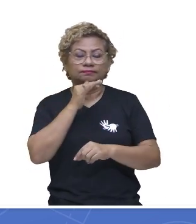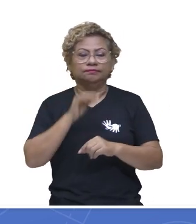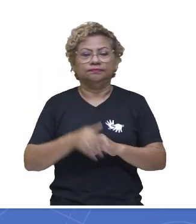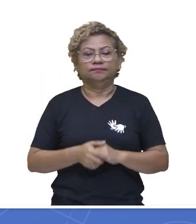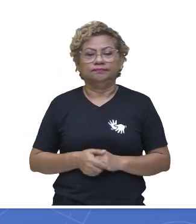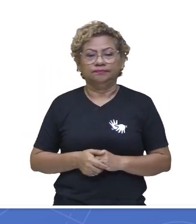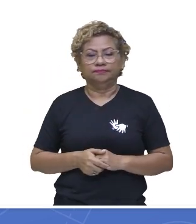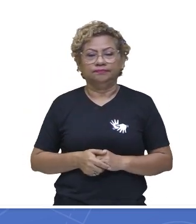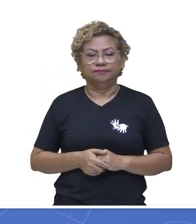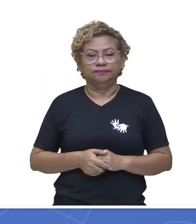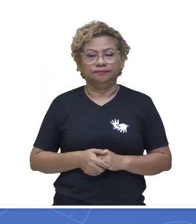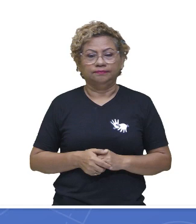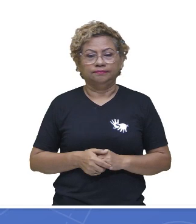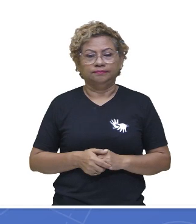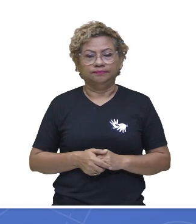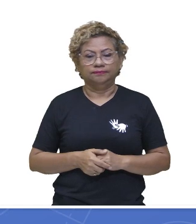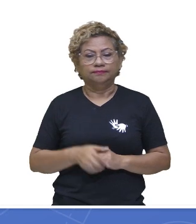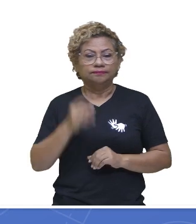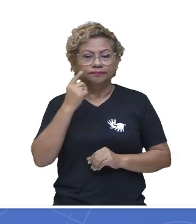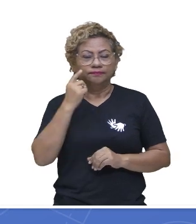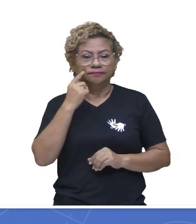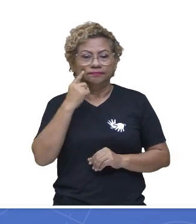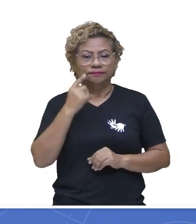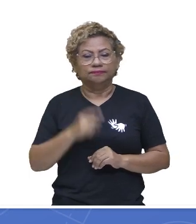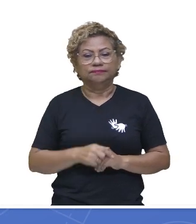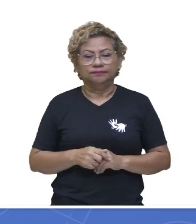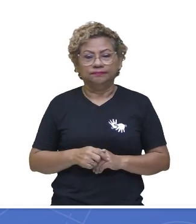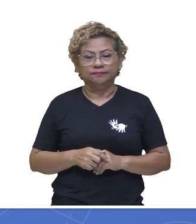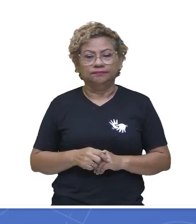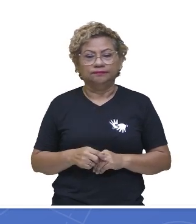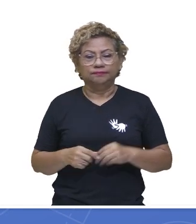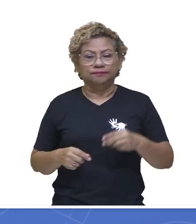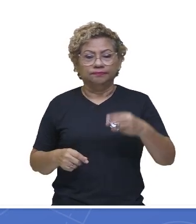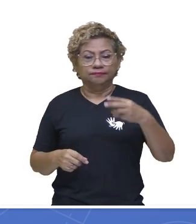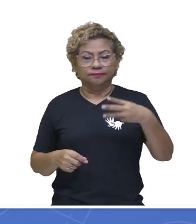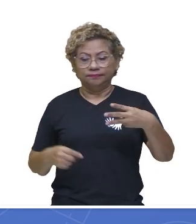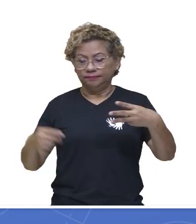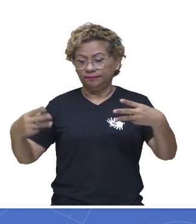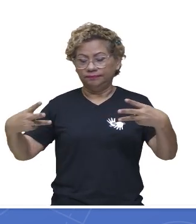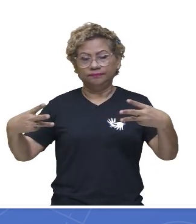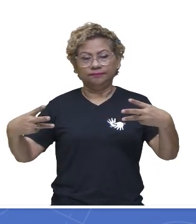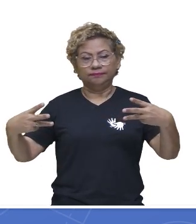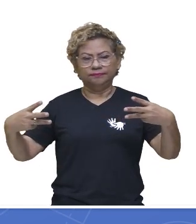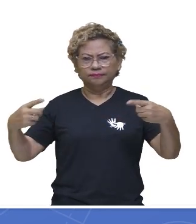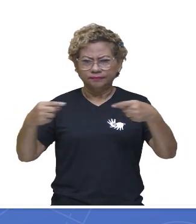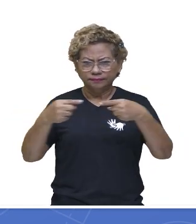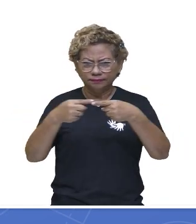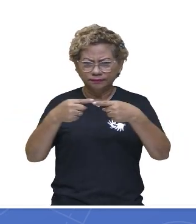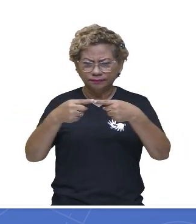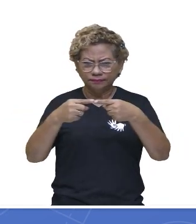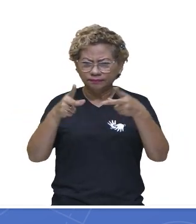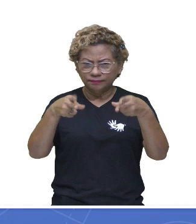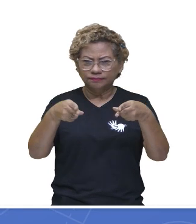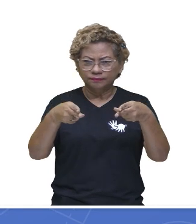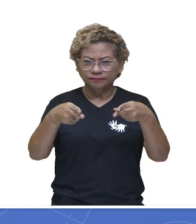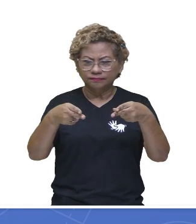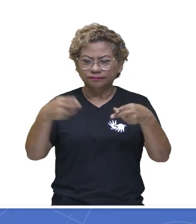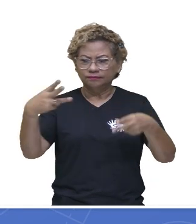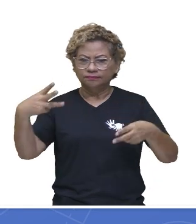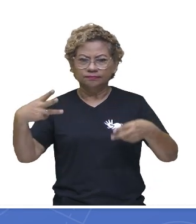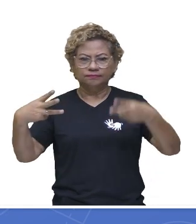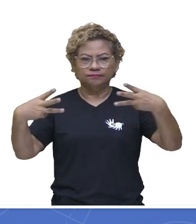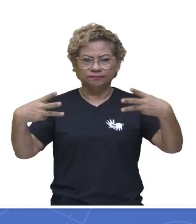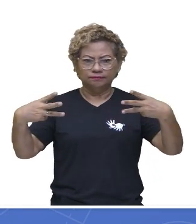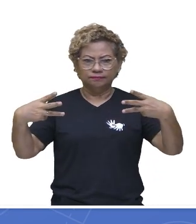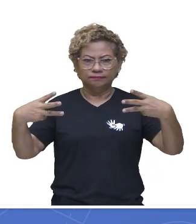só, são esses dois termos aqui, ó. Esses dois termos, eles são iguais? Se eles são iguais, olha